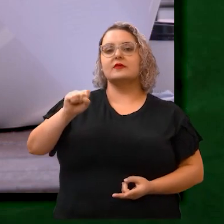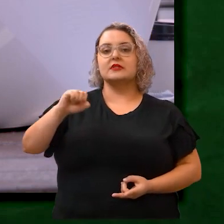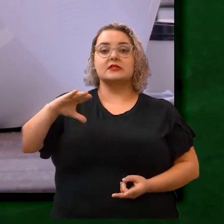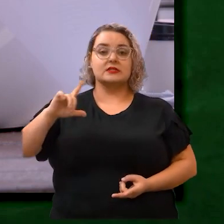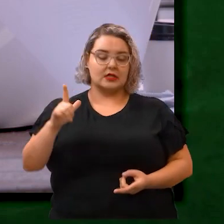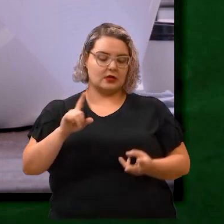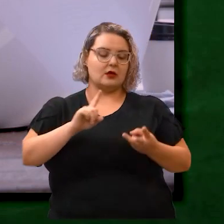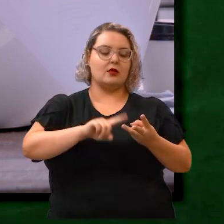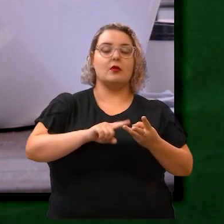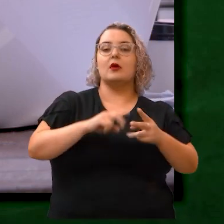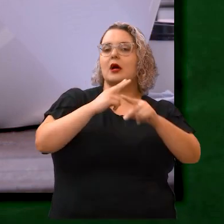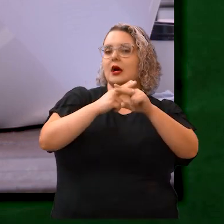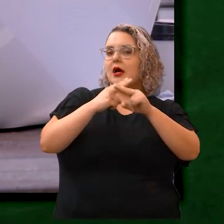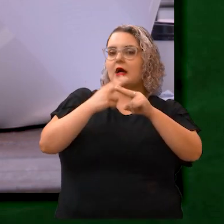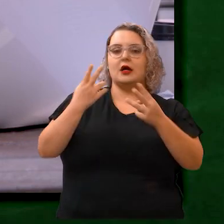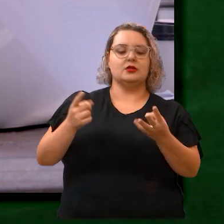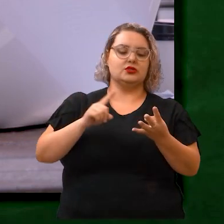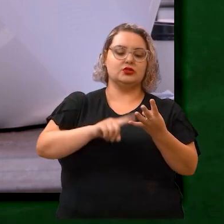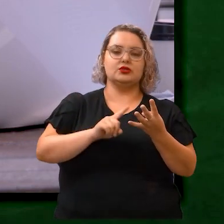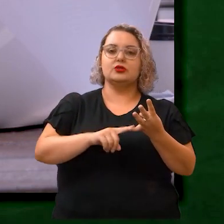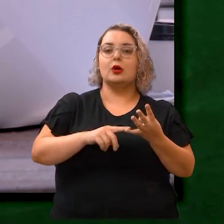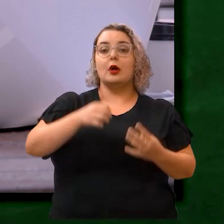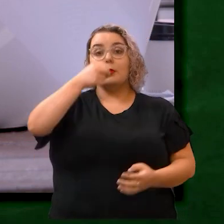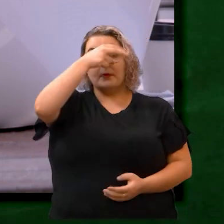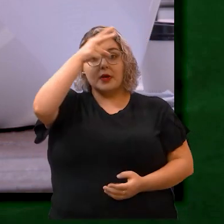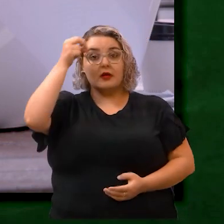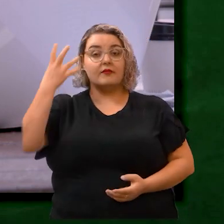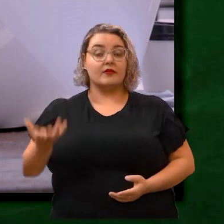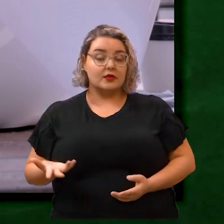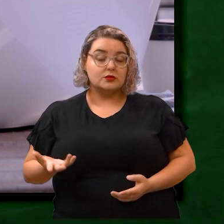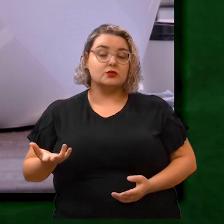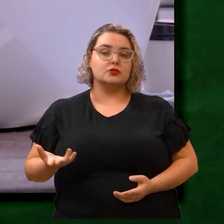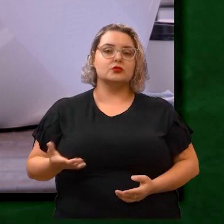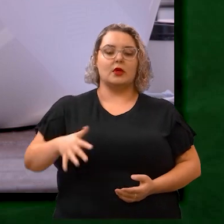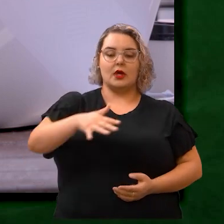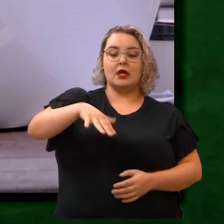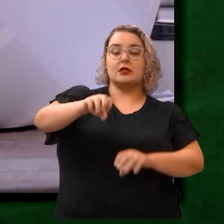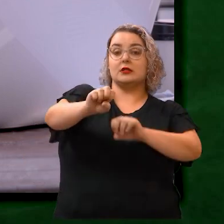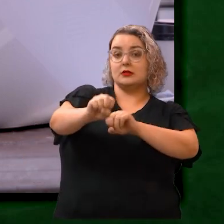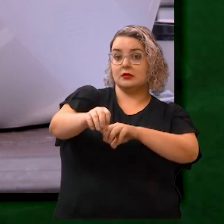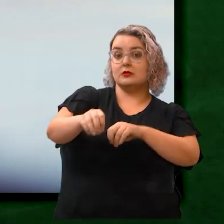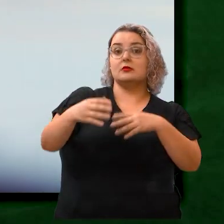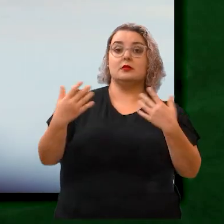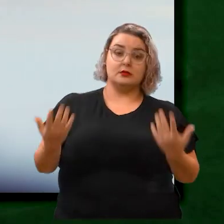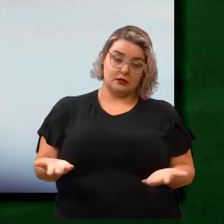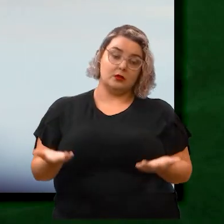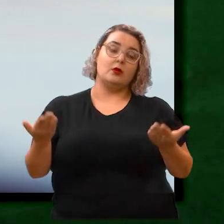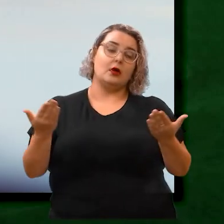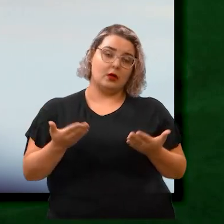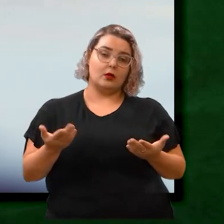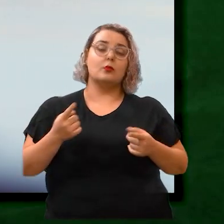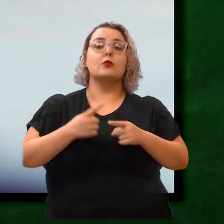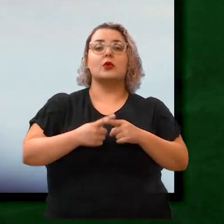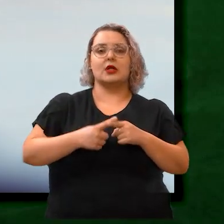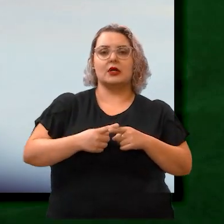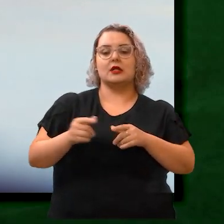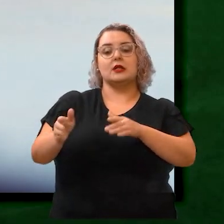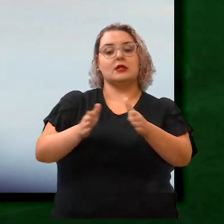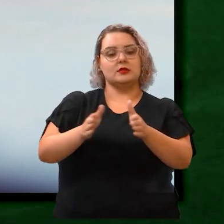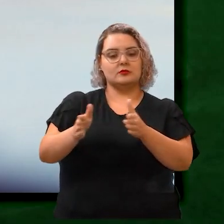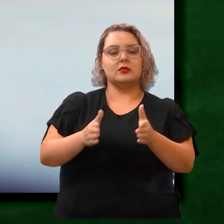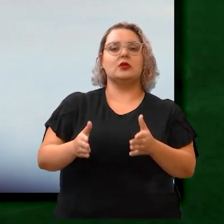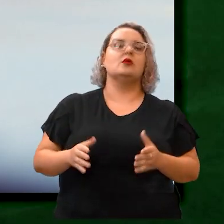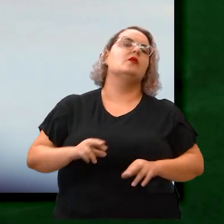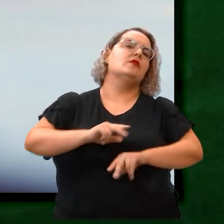tá vindo aí Caixa Econômica Federal tá vindo aí Prefeitura área de da educação então agora por quê Porque